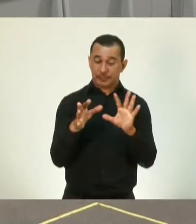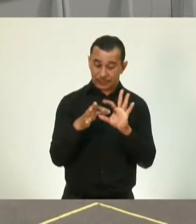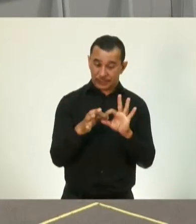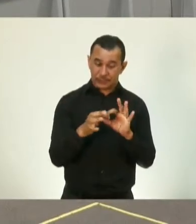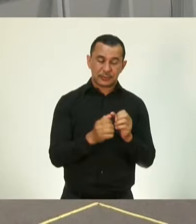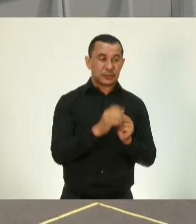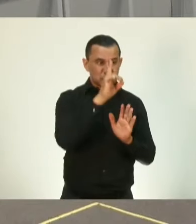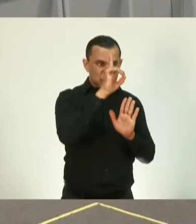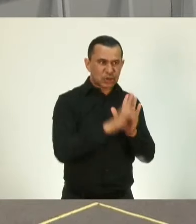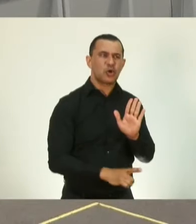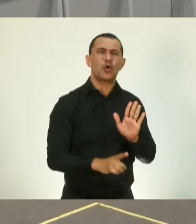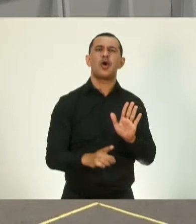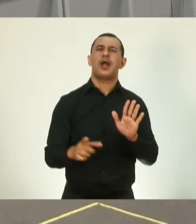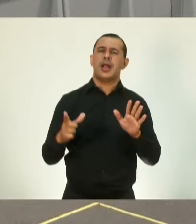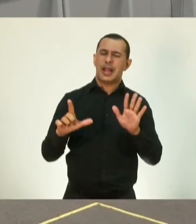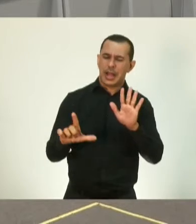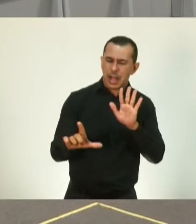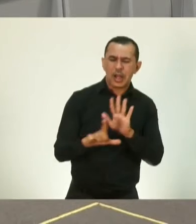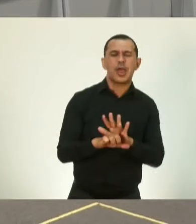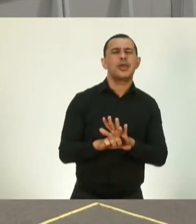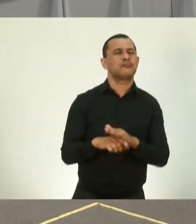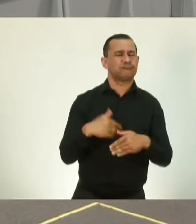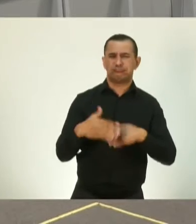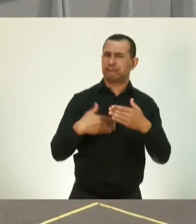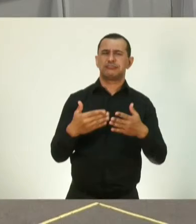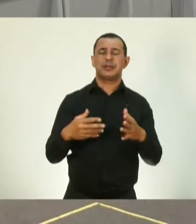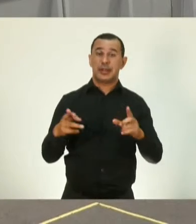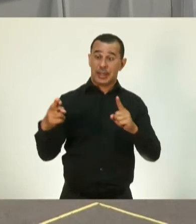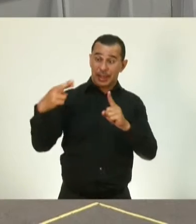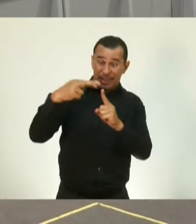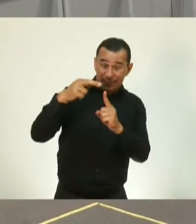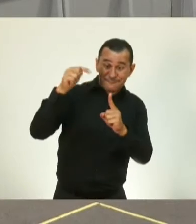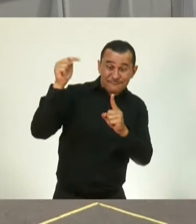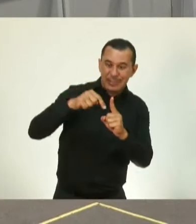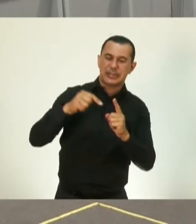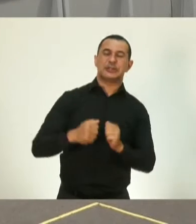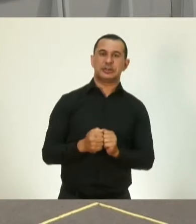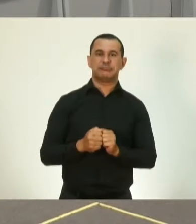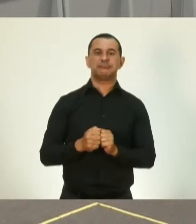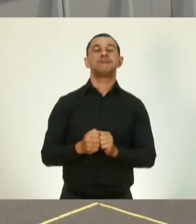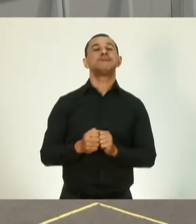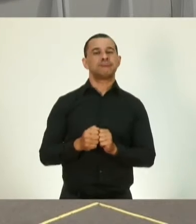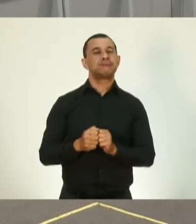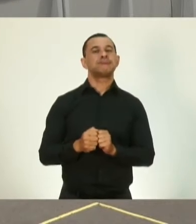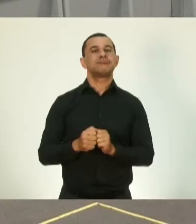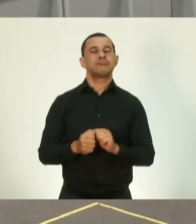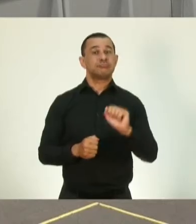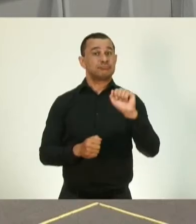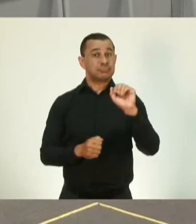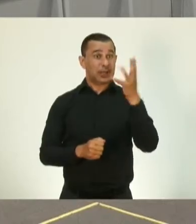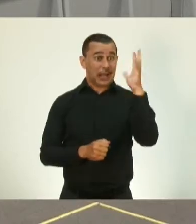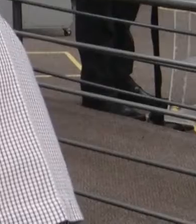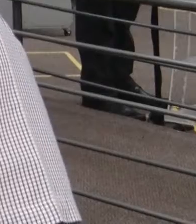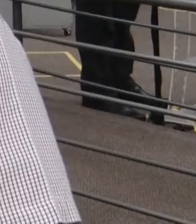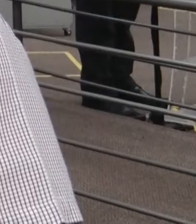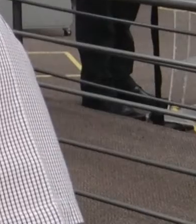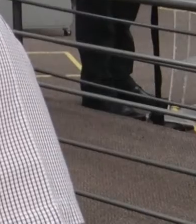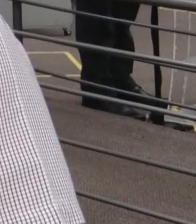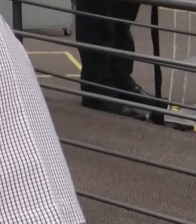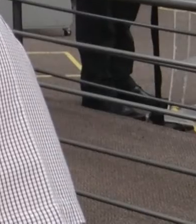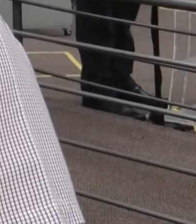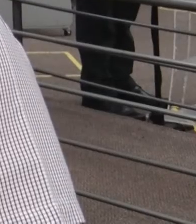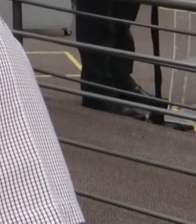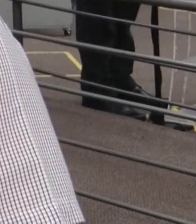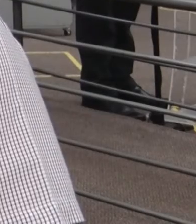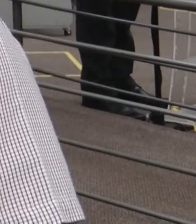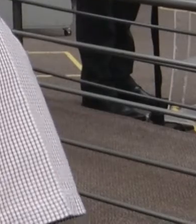município só este ano já foram aplicadas 260 multas por falta de calçadas nesse vazio Urbano isso